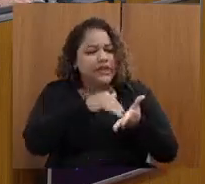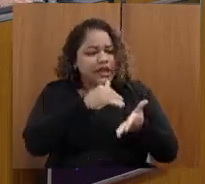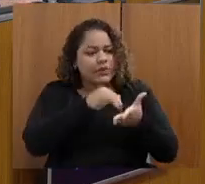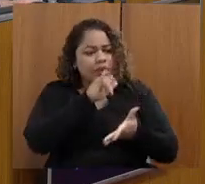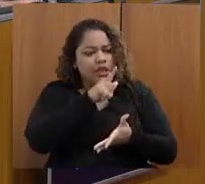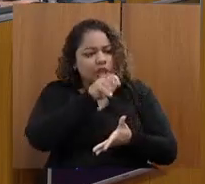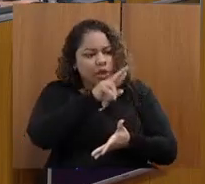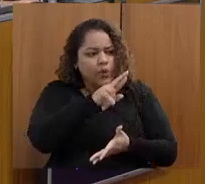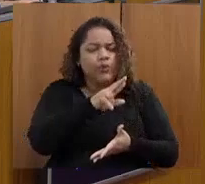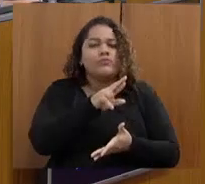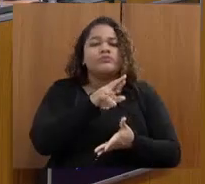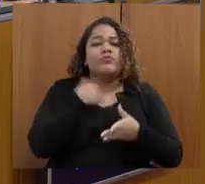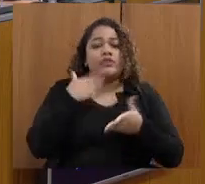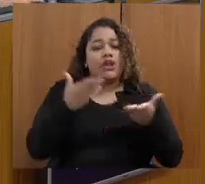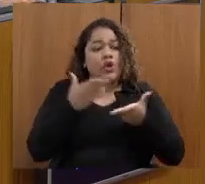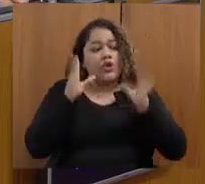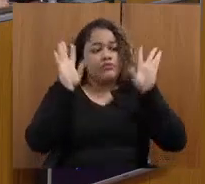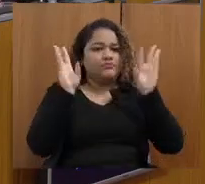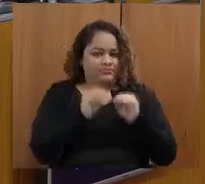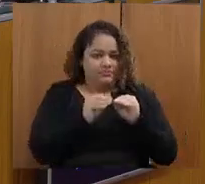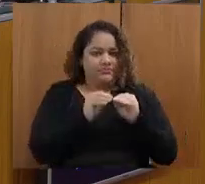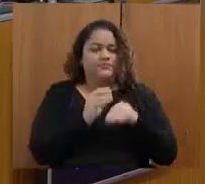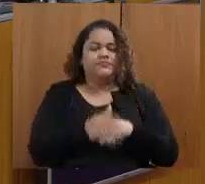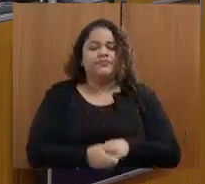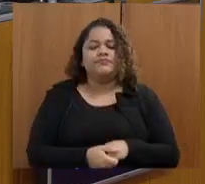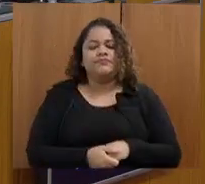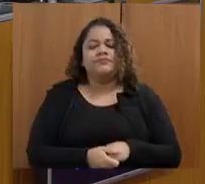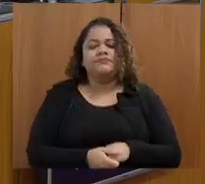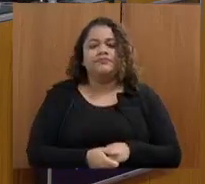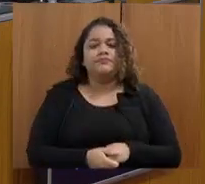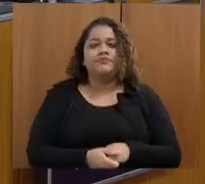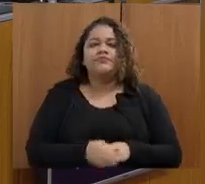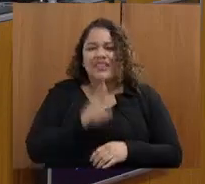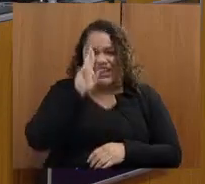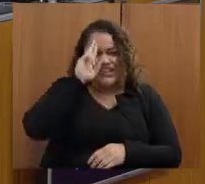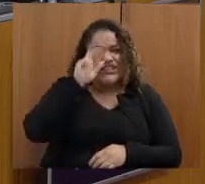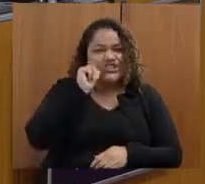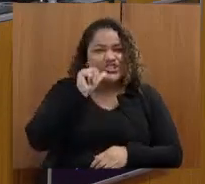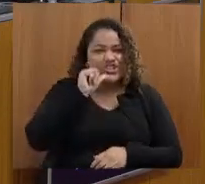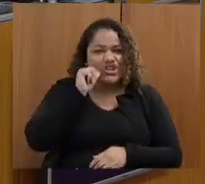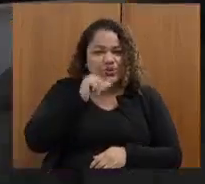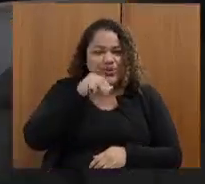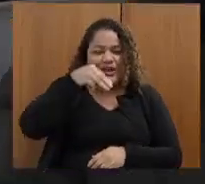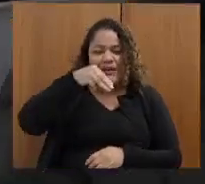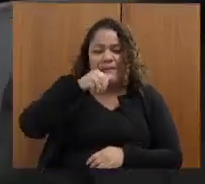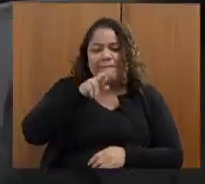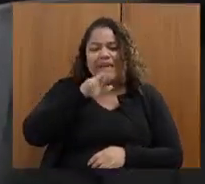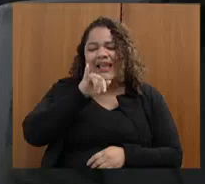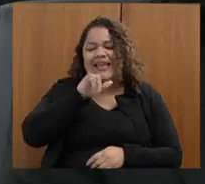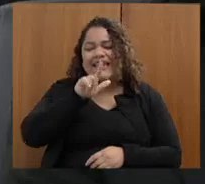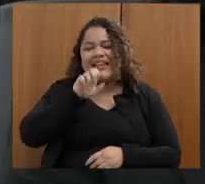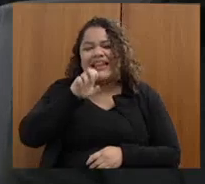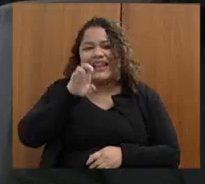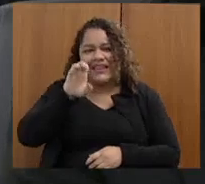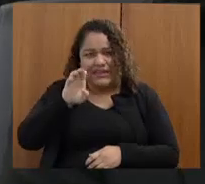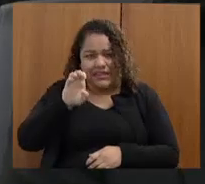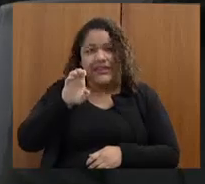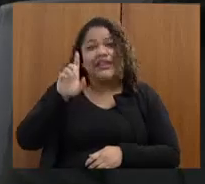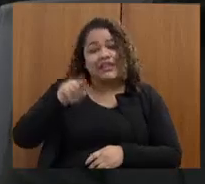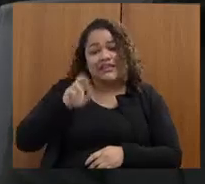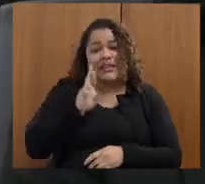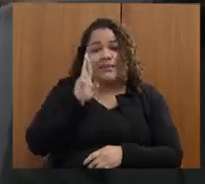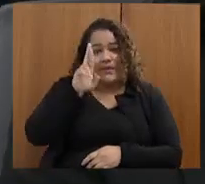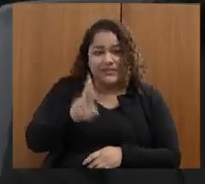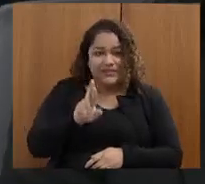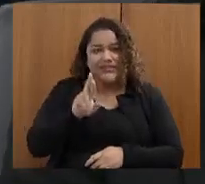reforçando então para a diretora Marilane aqui representada pela sua superintendente a